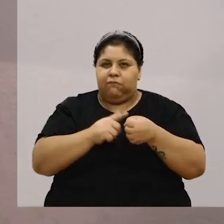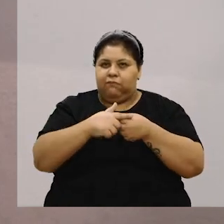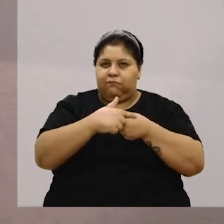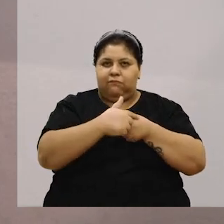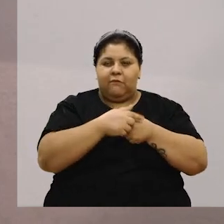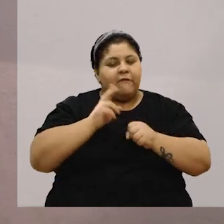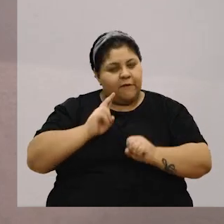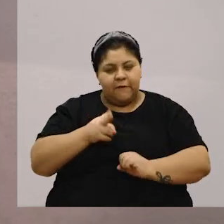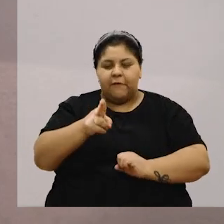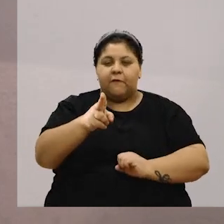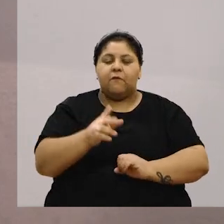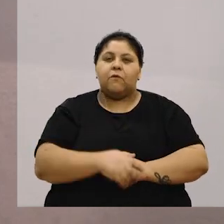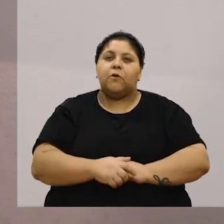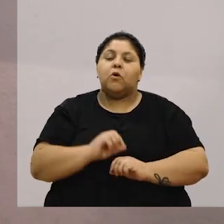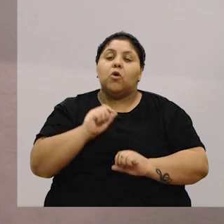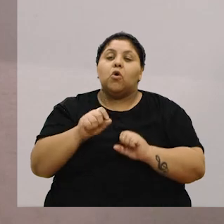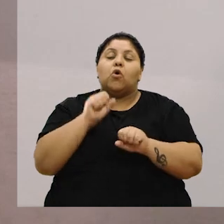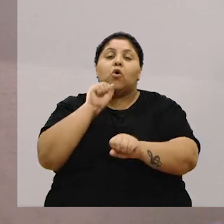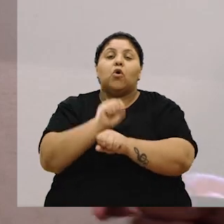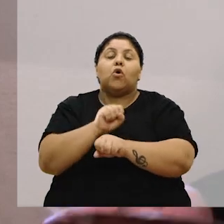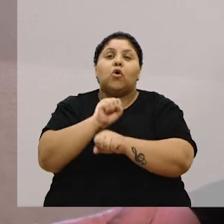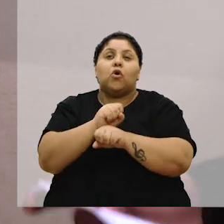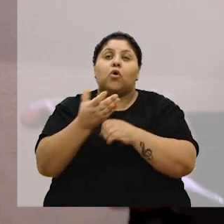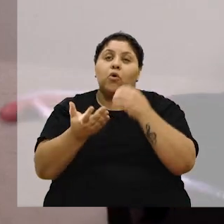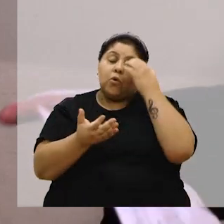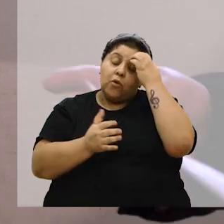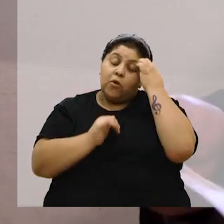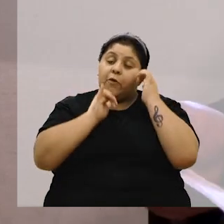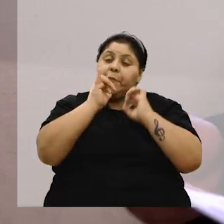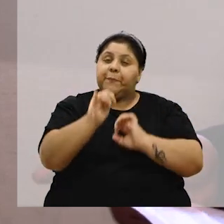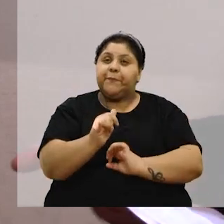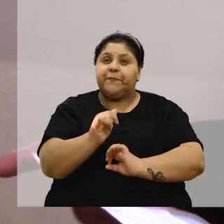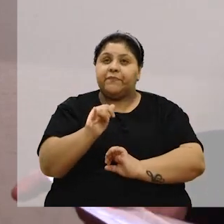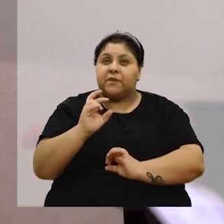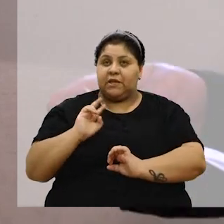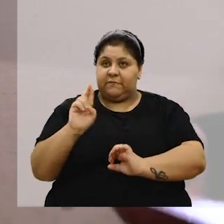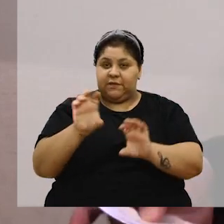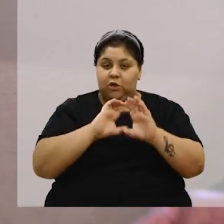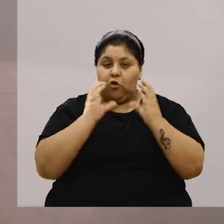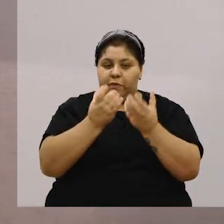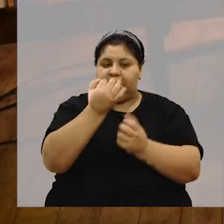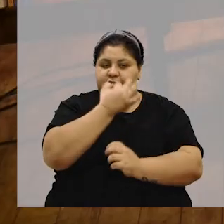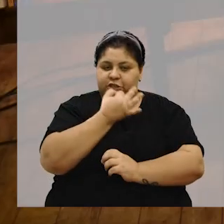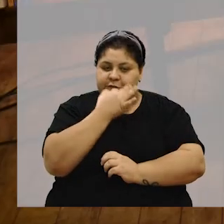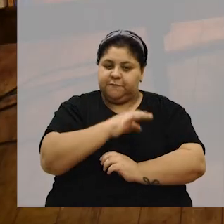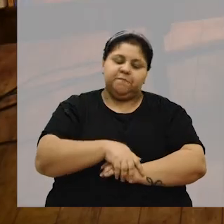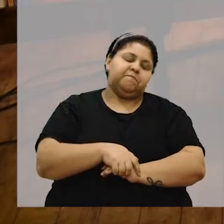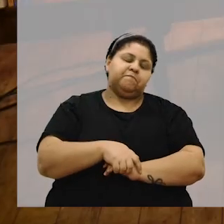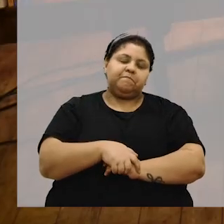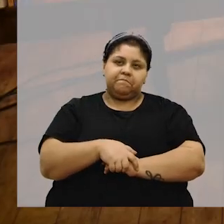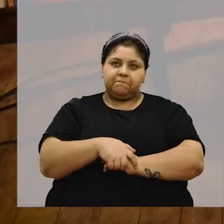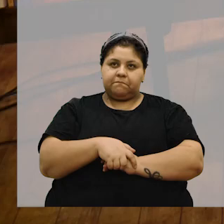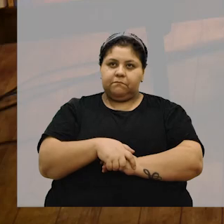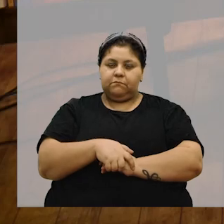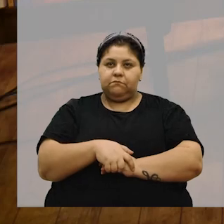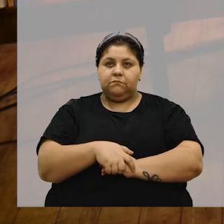então ela não vai sair do ar. O que vocês esperam, digamos assim, vocês falando em nome da comunidade caxiense?